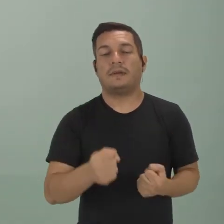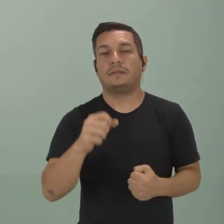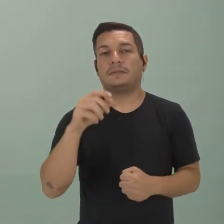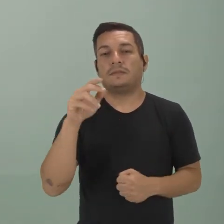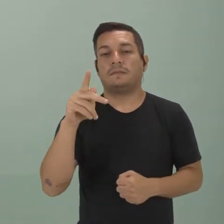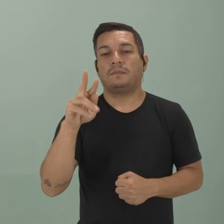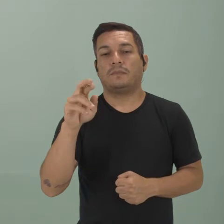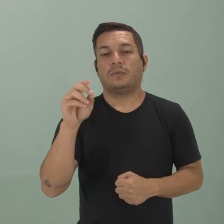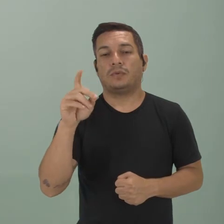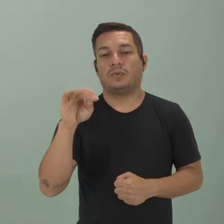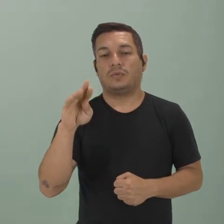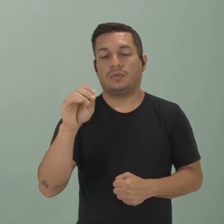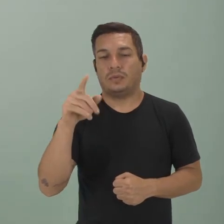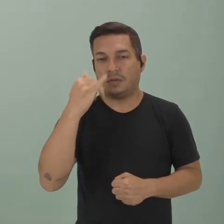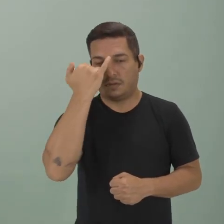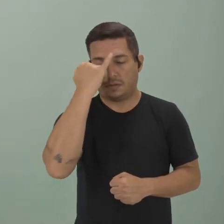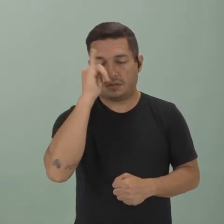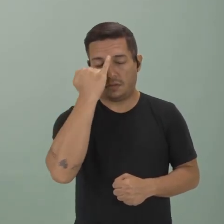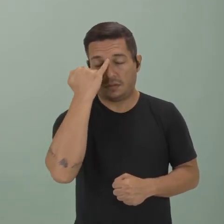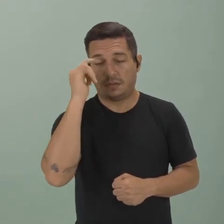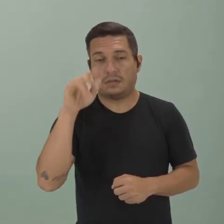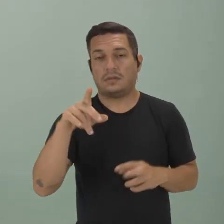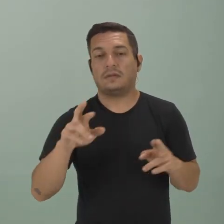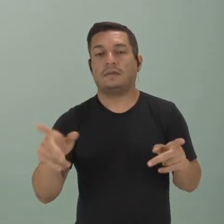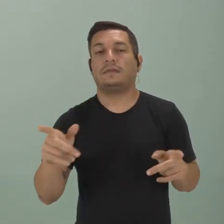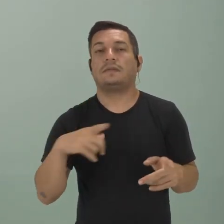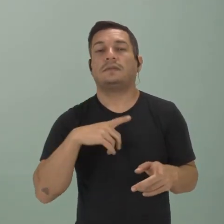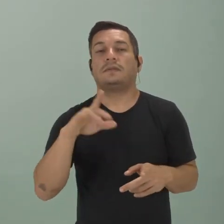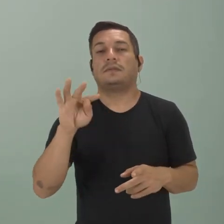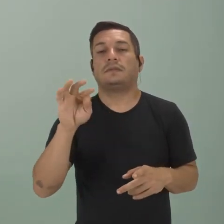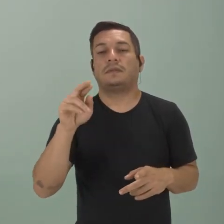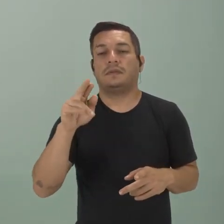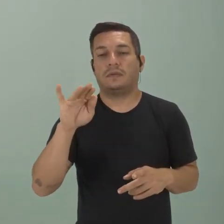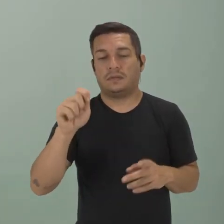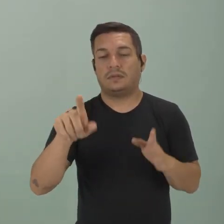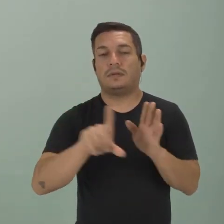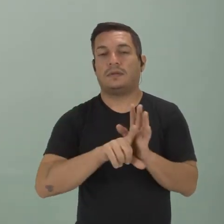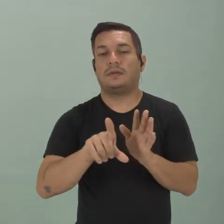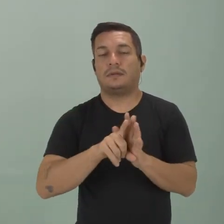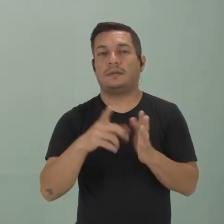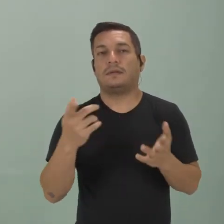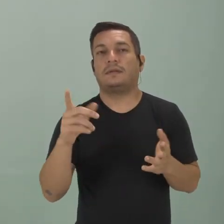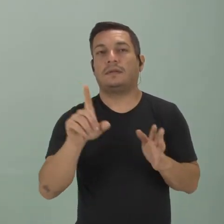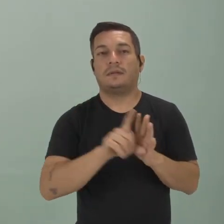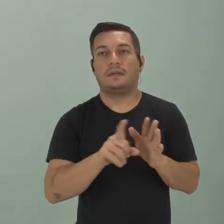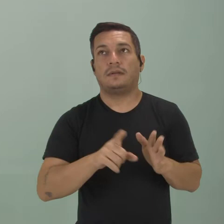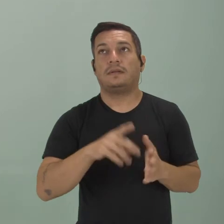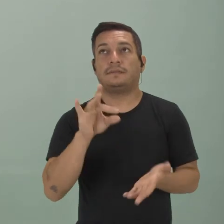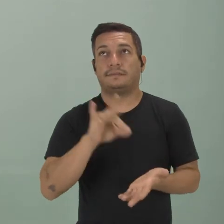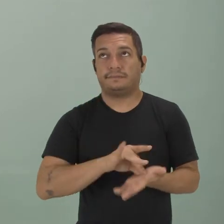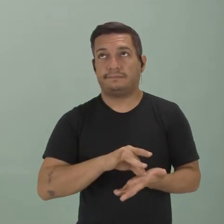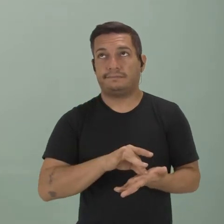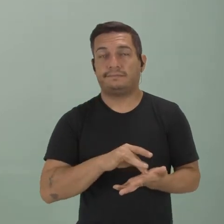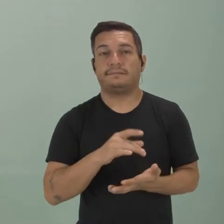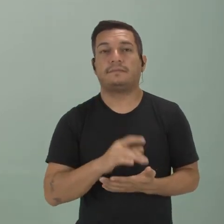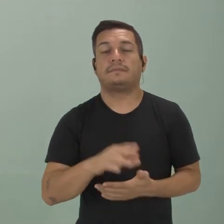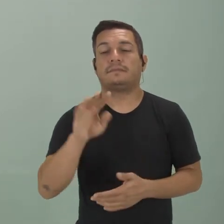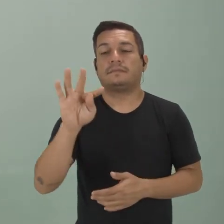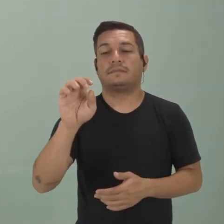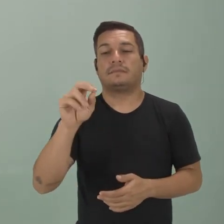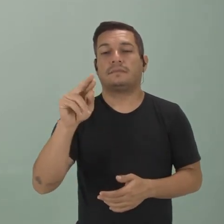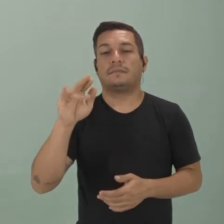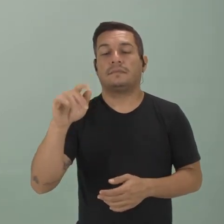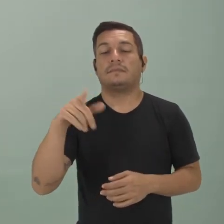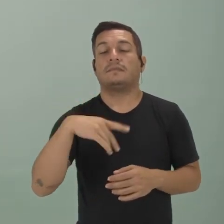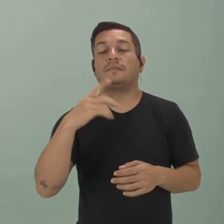ser obrigatoriamente igual à massa do produto. Então, essa é a ideia e essa é a grande diferença de teoria e lei.